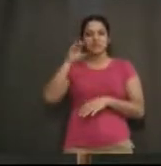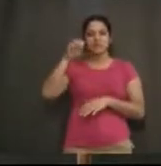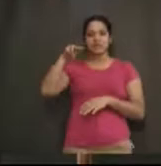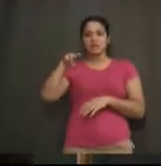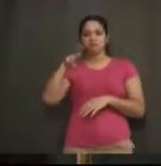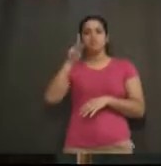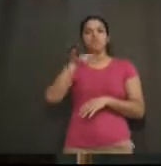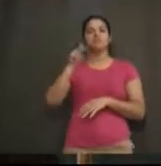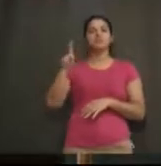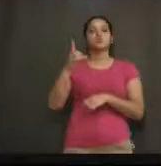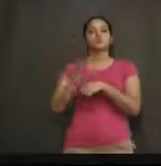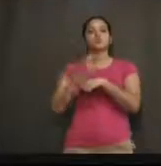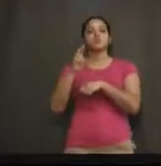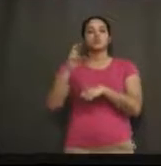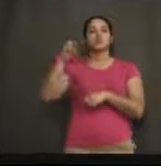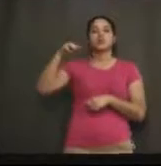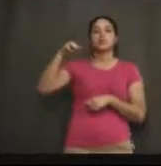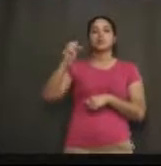Diniz.